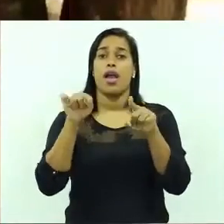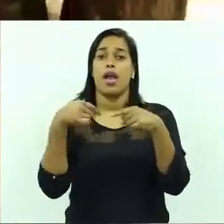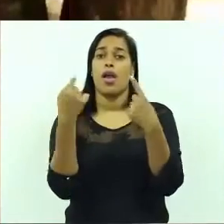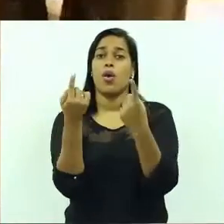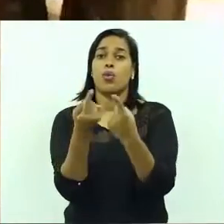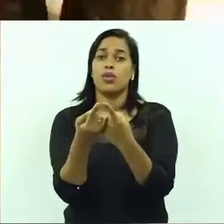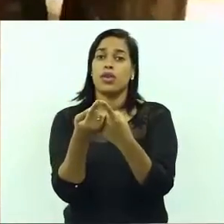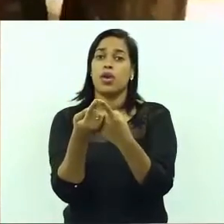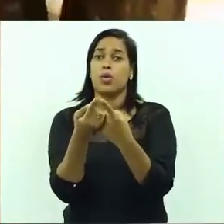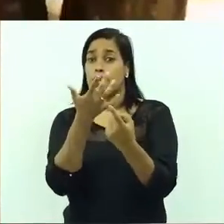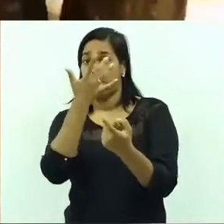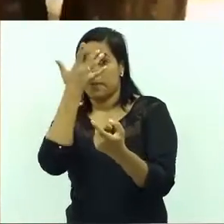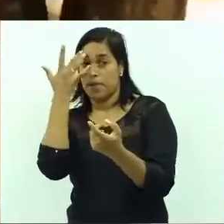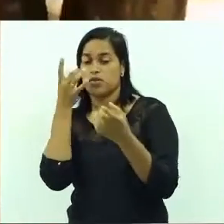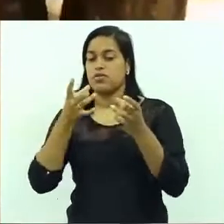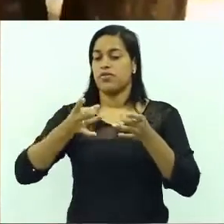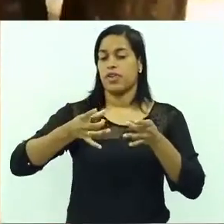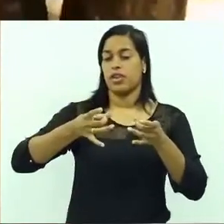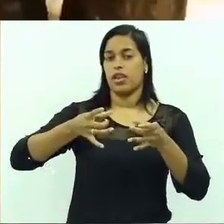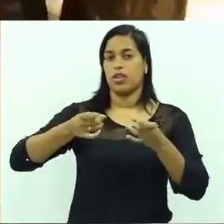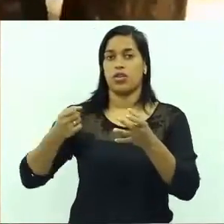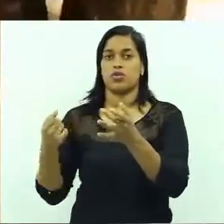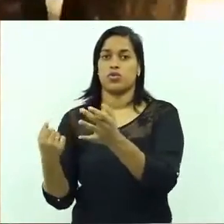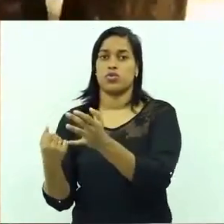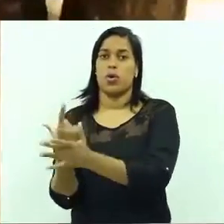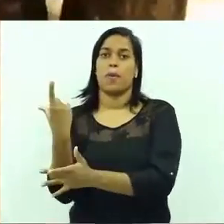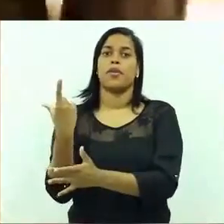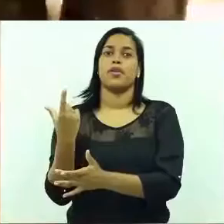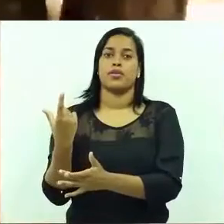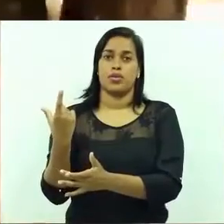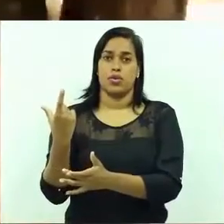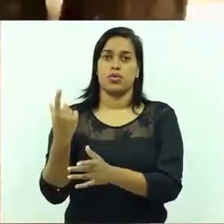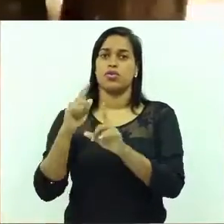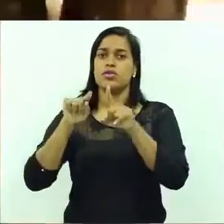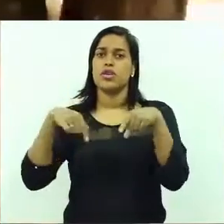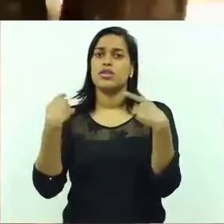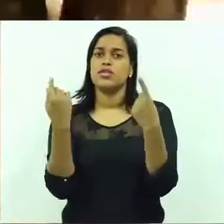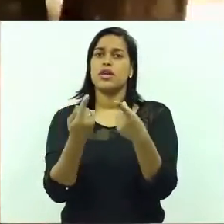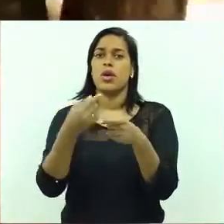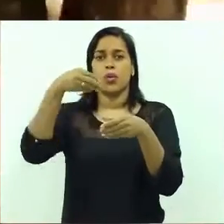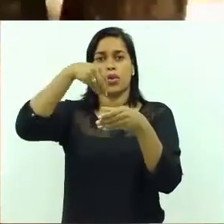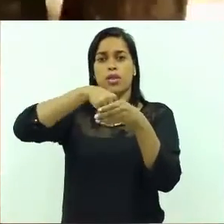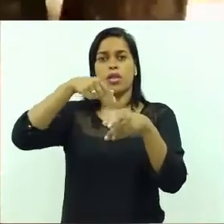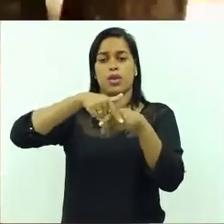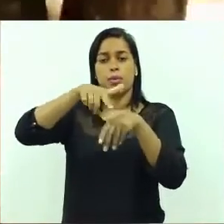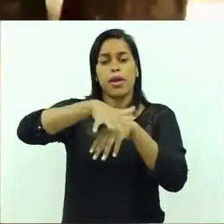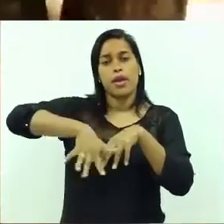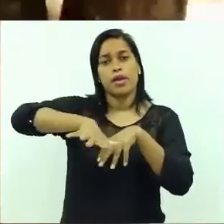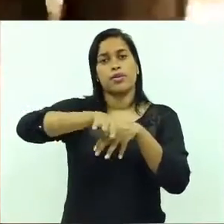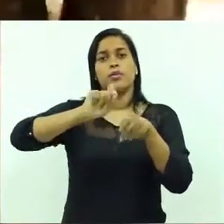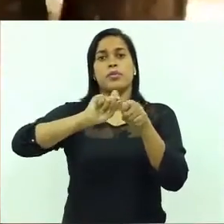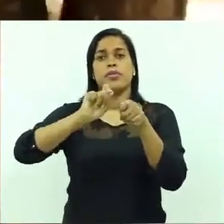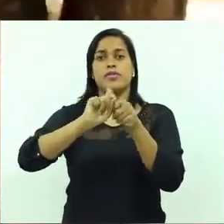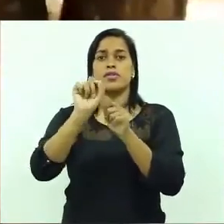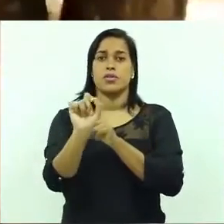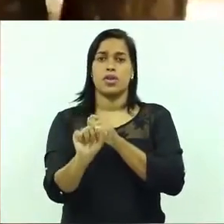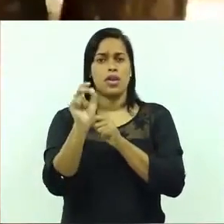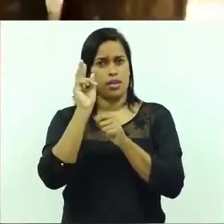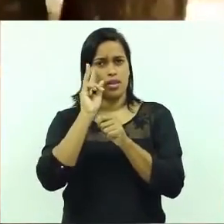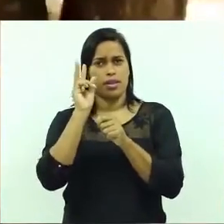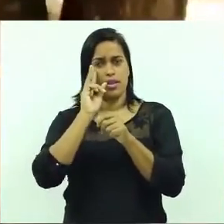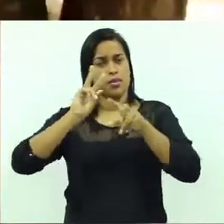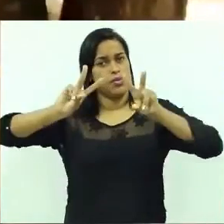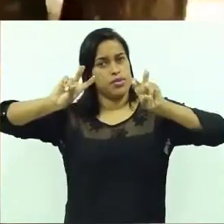reunião de compradores com vendedores. Para que os vendedores e os compradores se reúnem no mercado? Para fazer negócio. Só que lembram